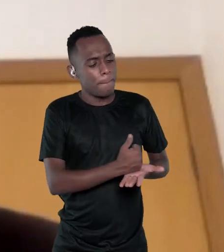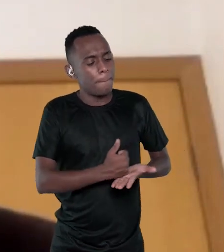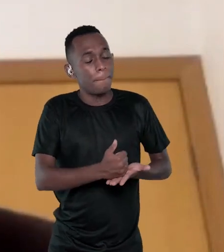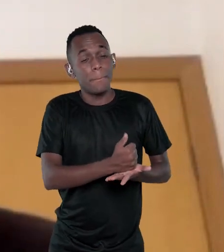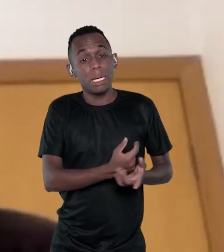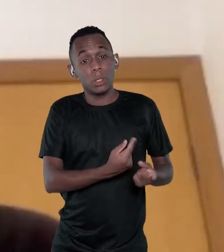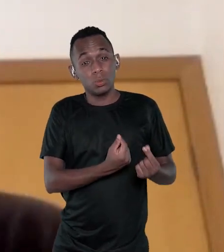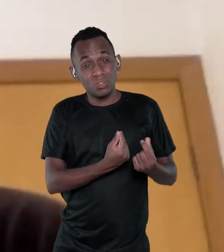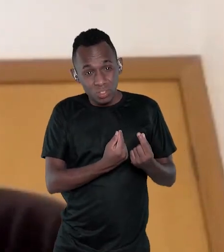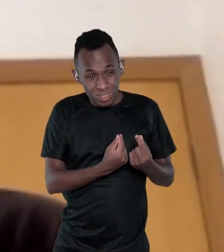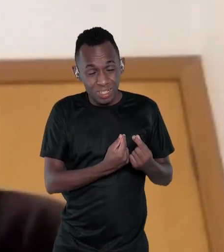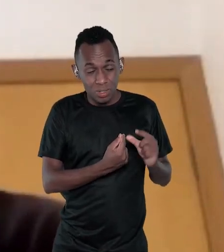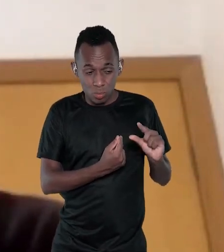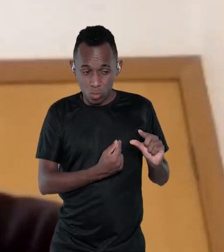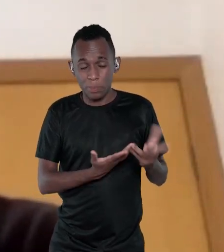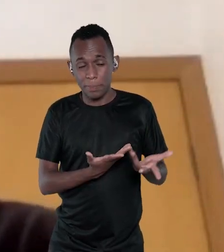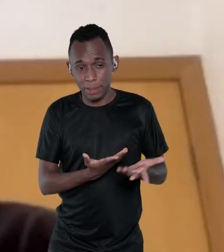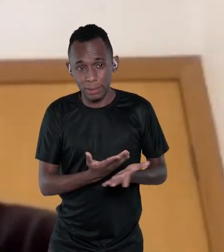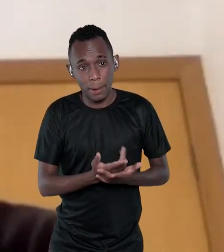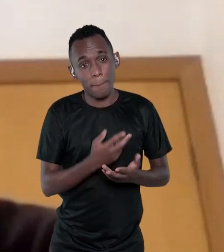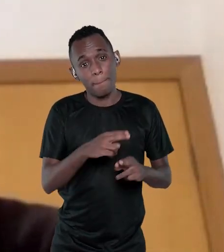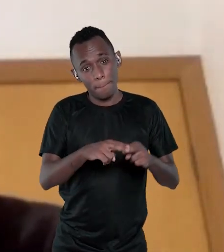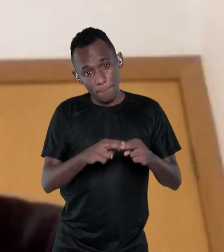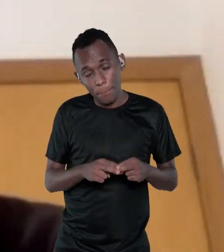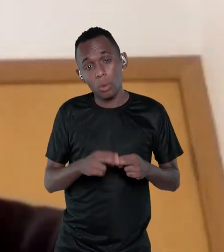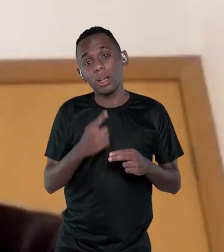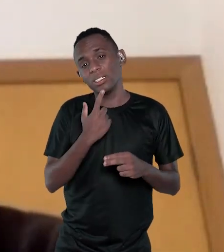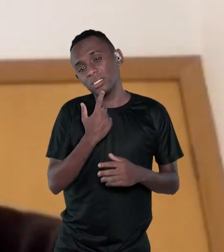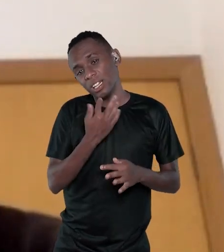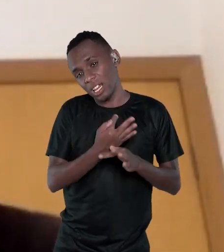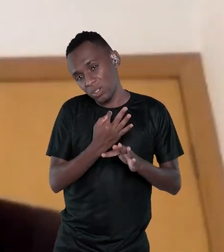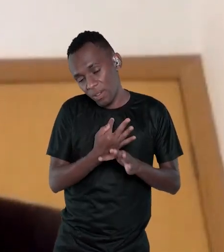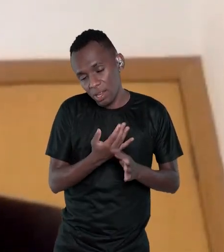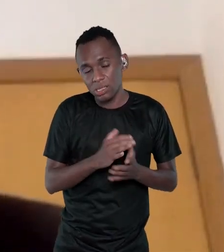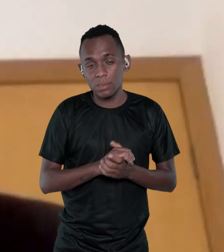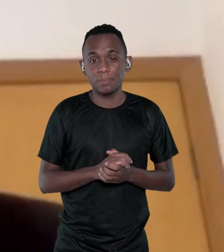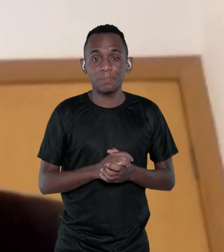desse festival. Peguei o dinheirinho pequeno